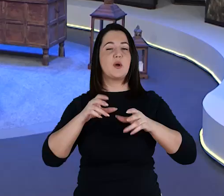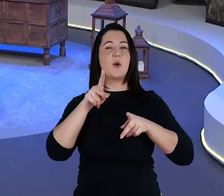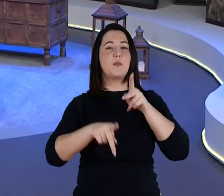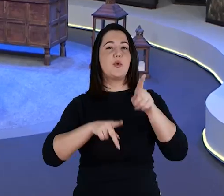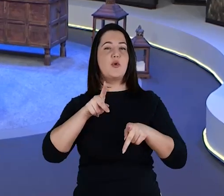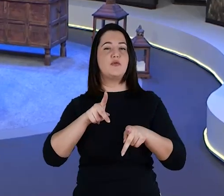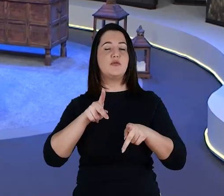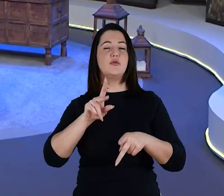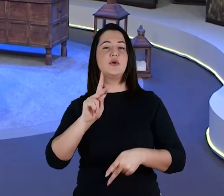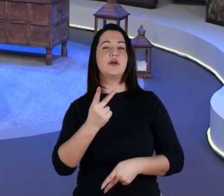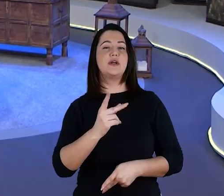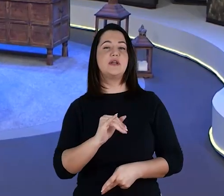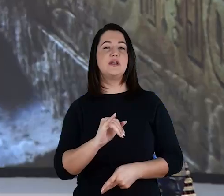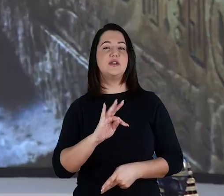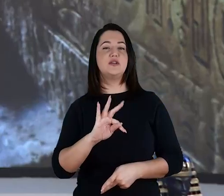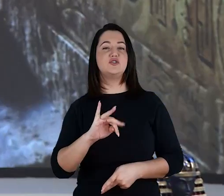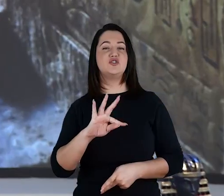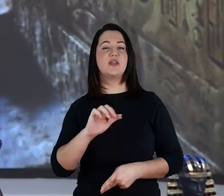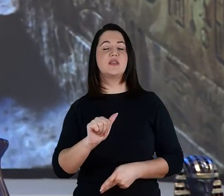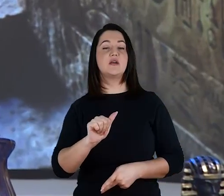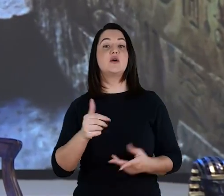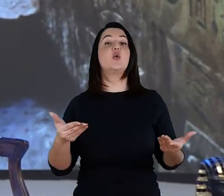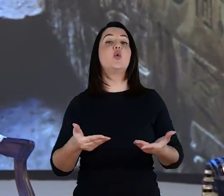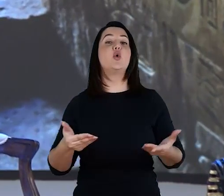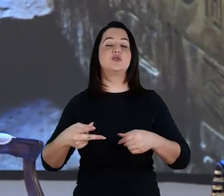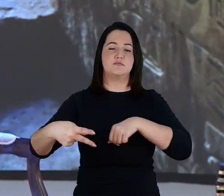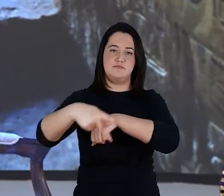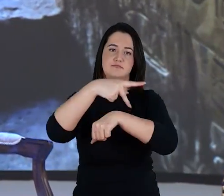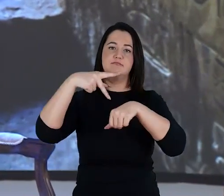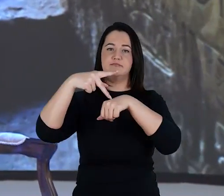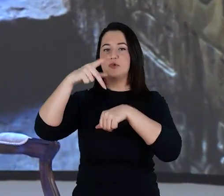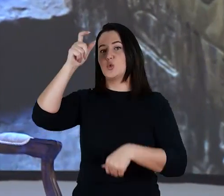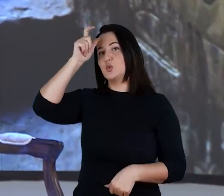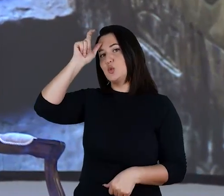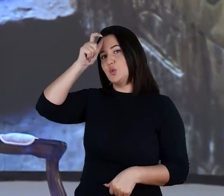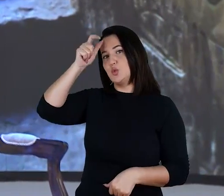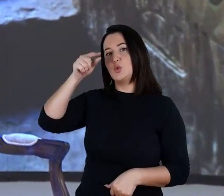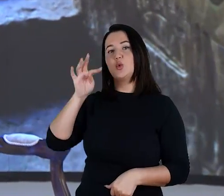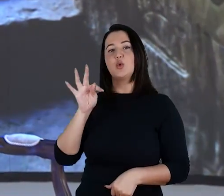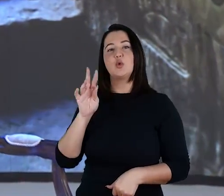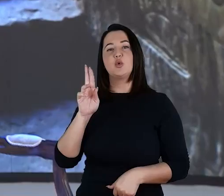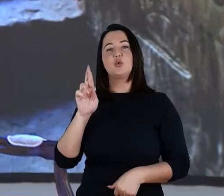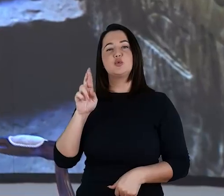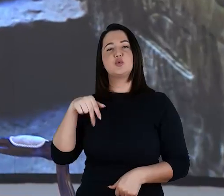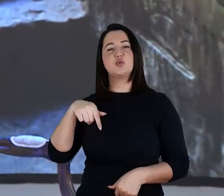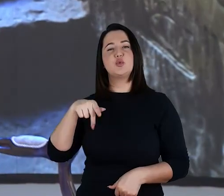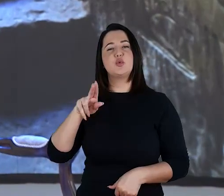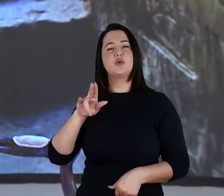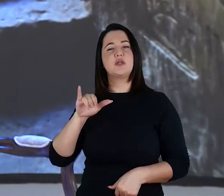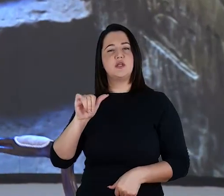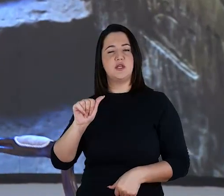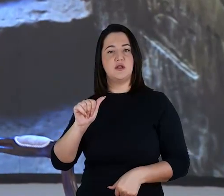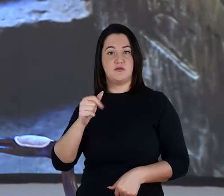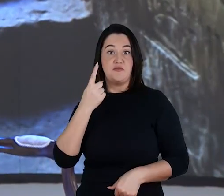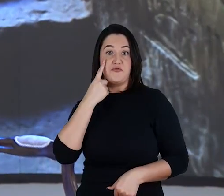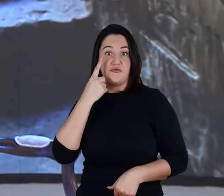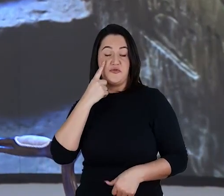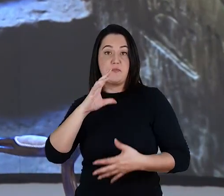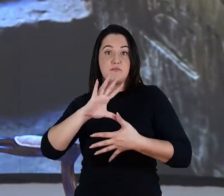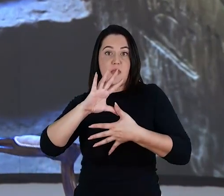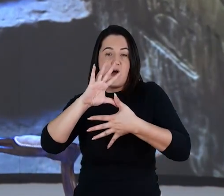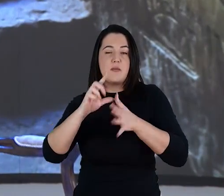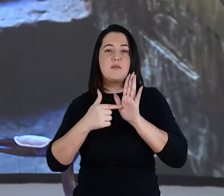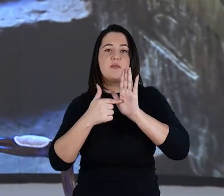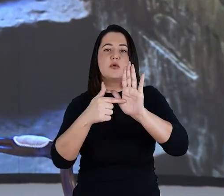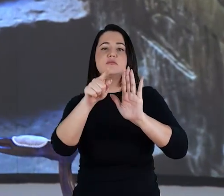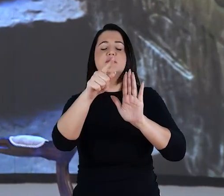é a Turquia. Falando assim, talvez você não entenda a dimensão do tamanho daquele império. Então eu vou mostrar para você no mapa, para que